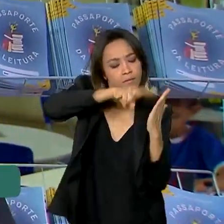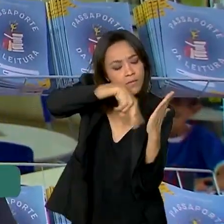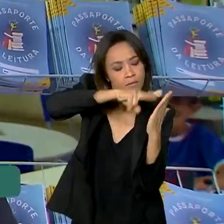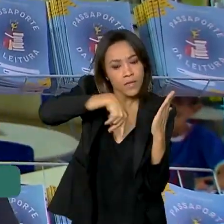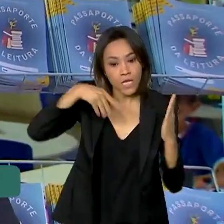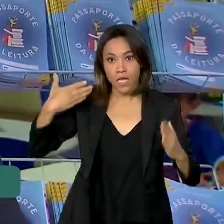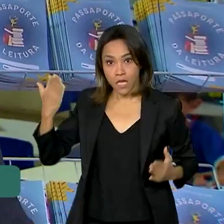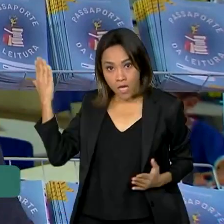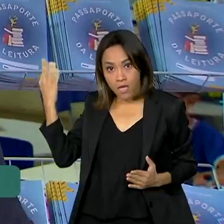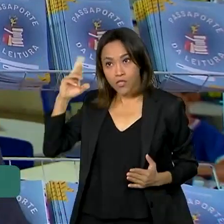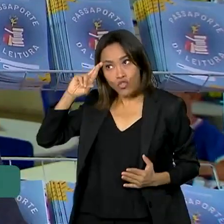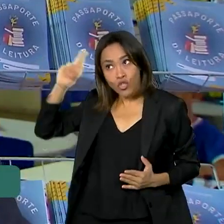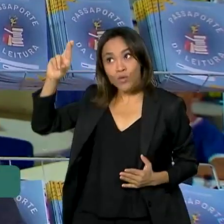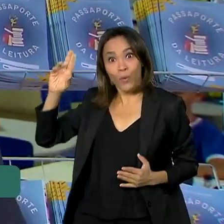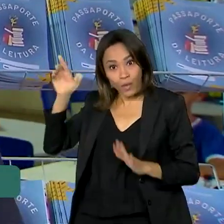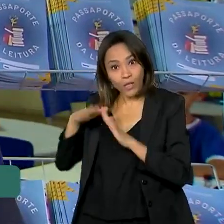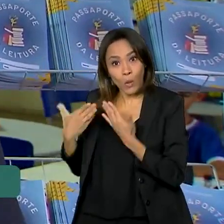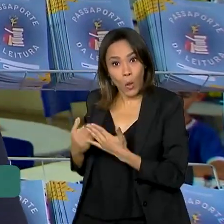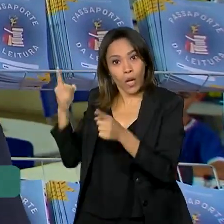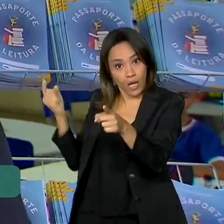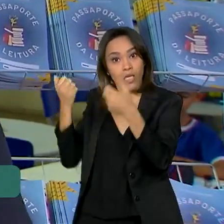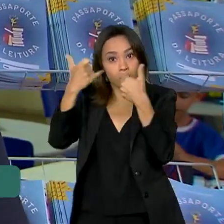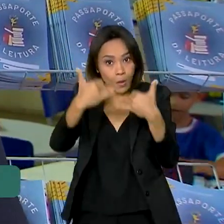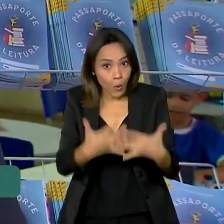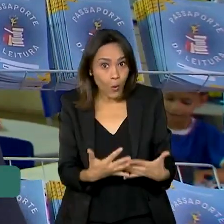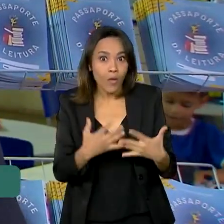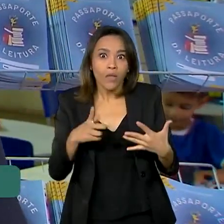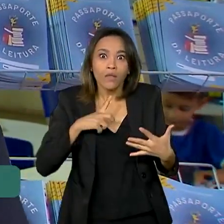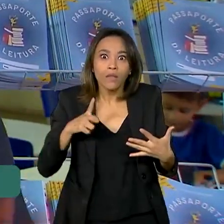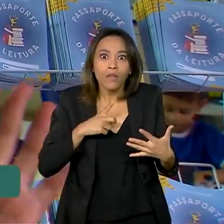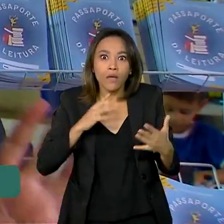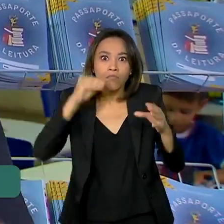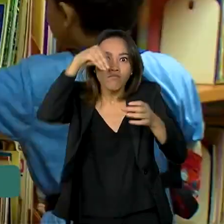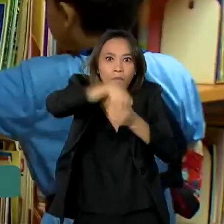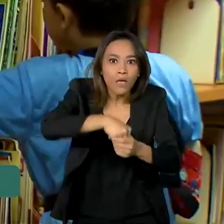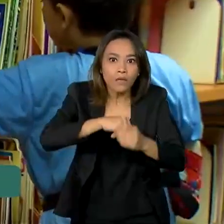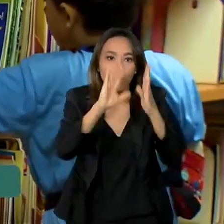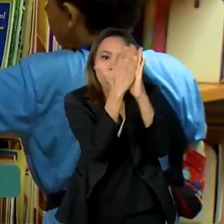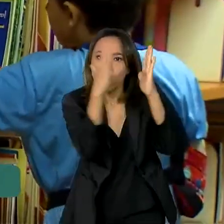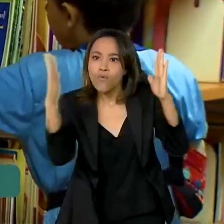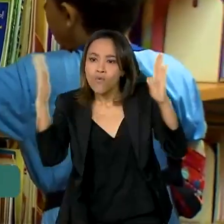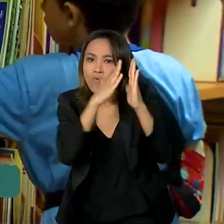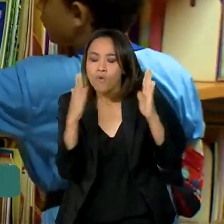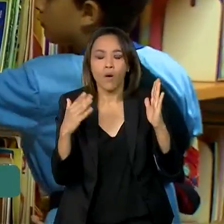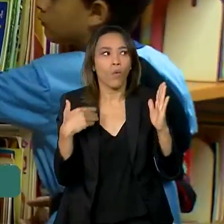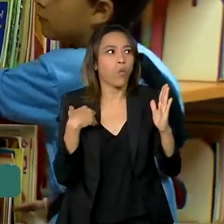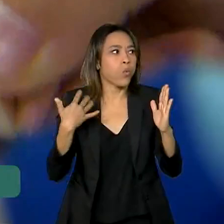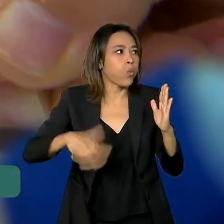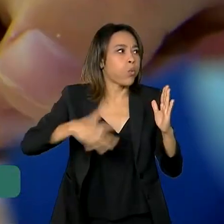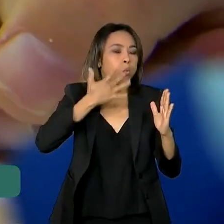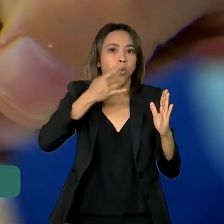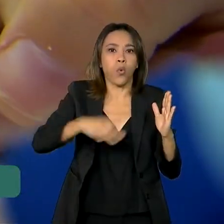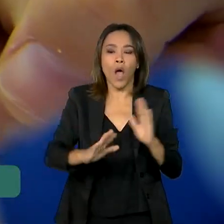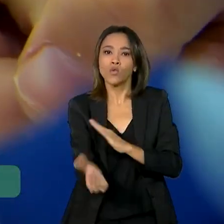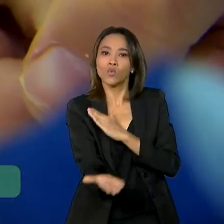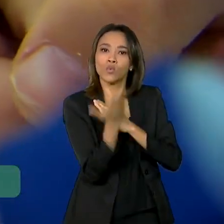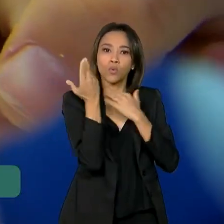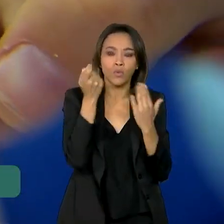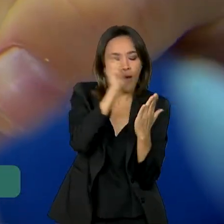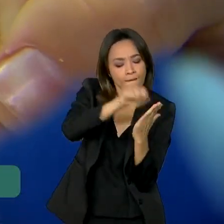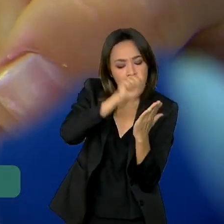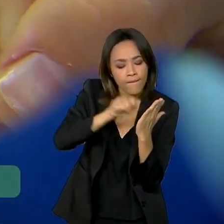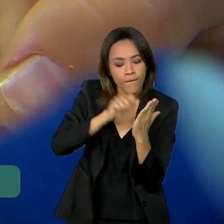esse diretor escolar, ter uma biblioteca no ambiente de ensino ajuda no desenvolvimento da escrita